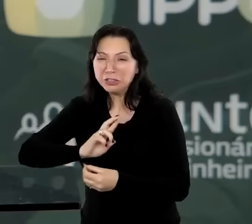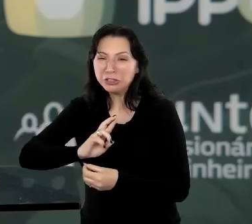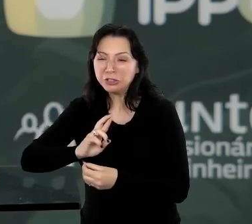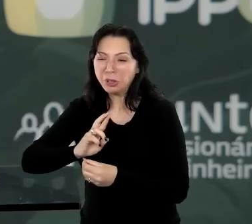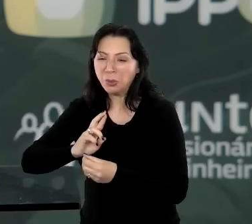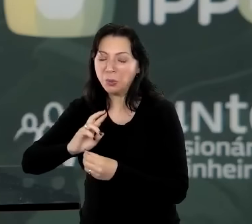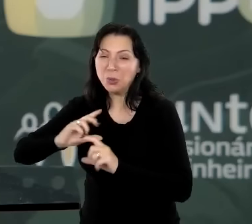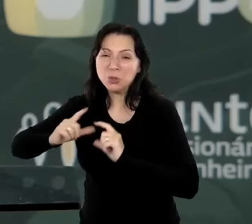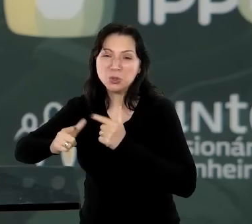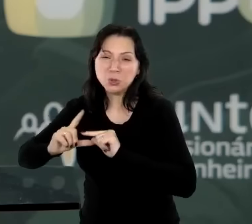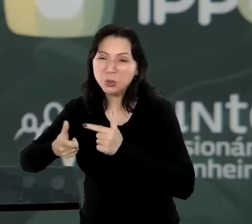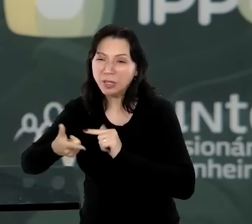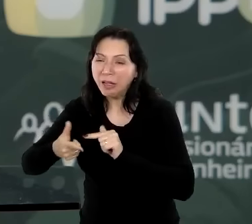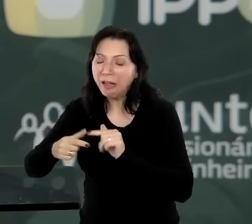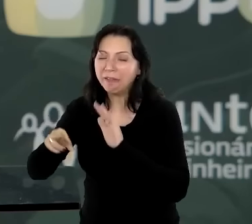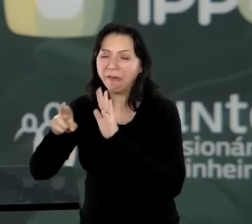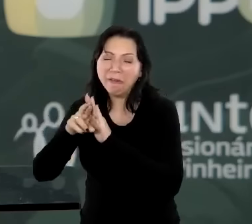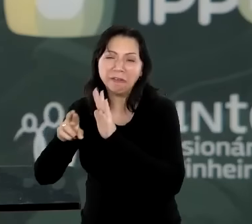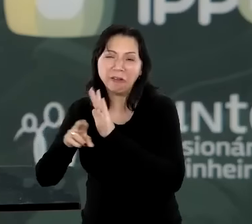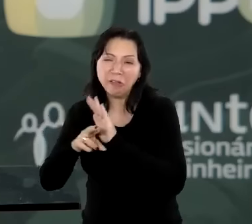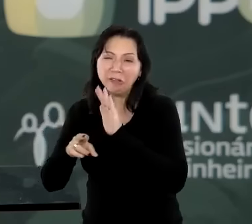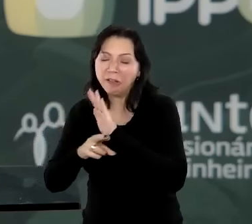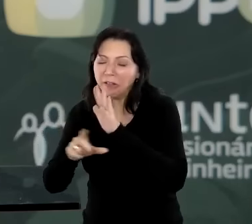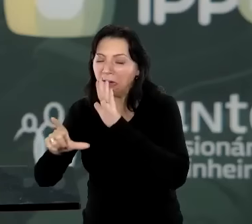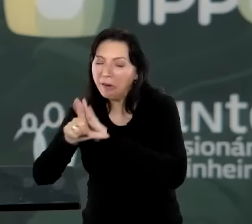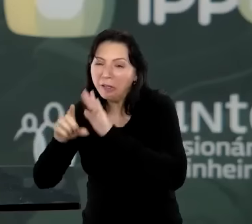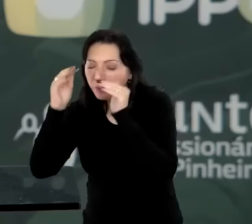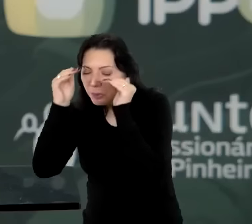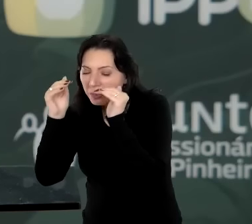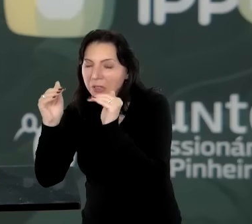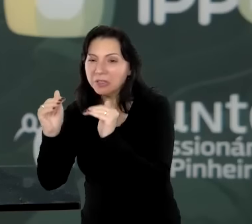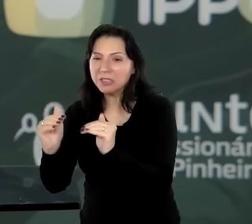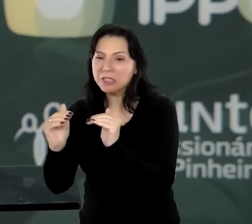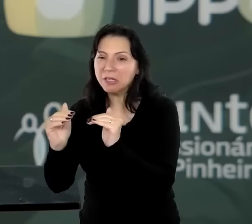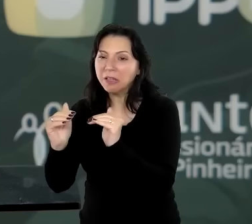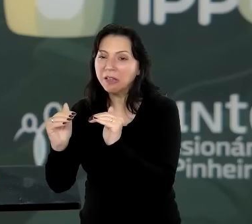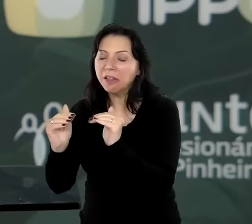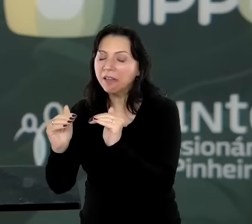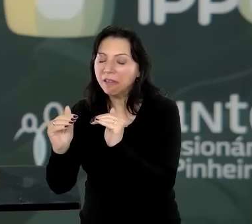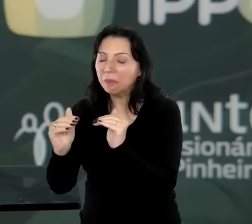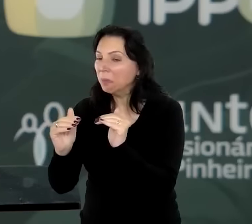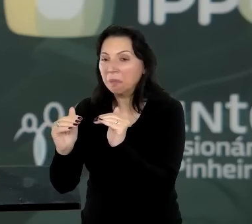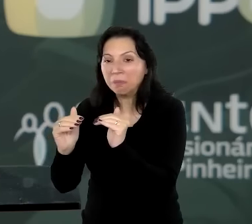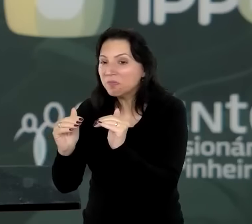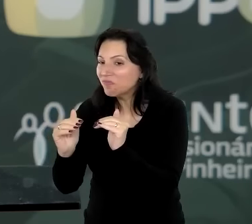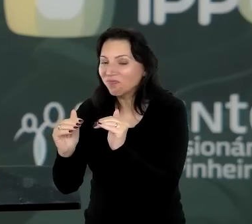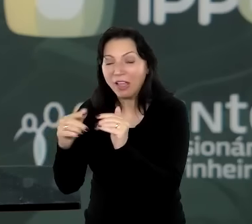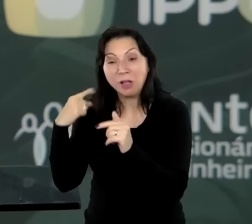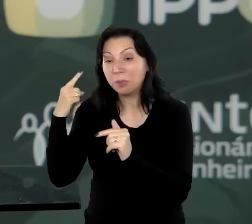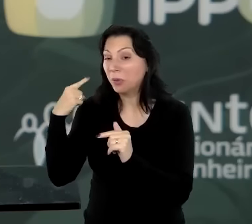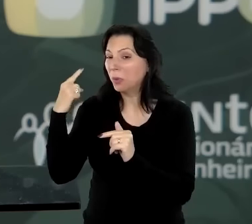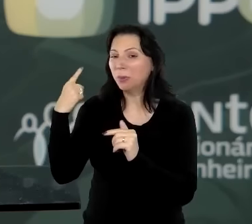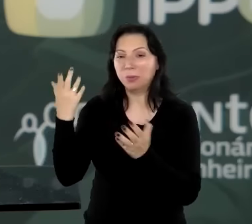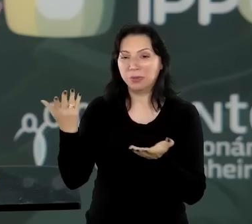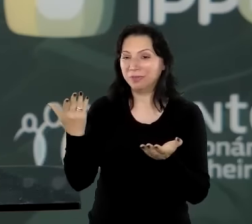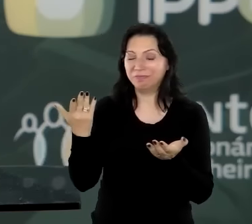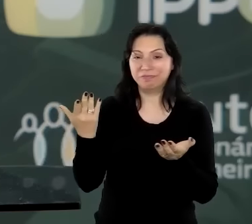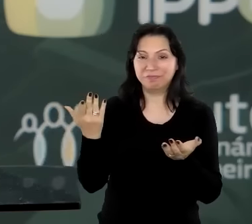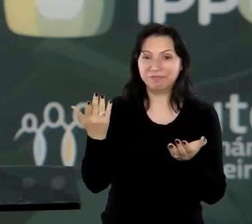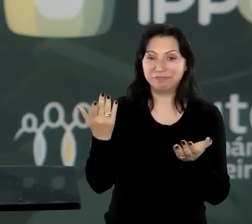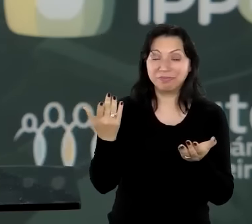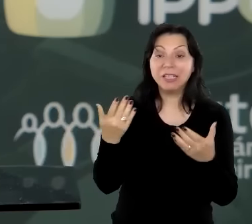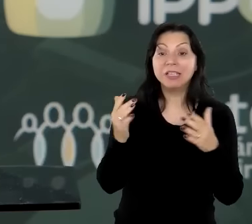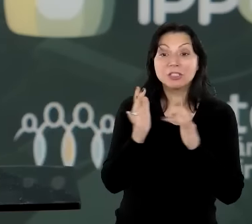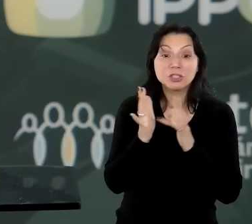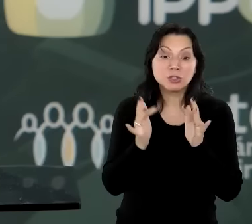perceber, Jesus passou a maior parte do seu ministério fora do portão da religiosidade judaica. Ele chamou os seus